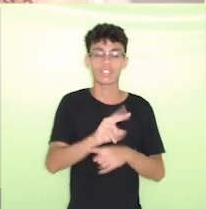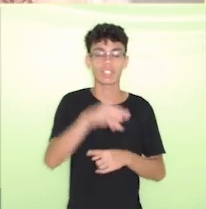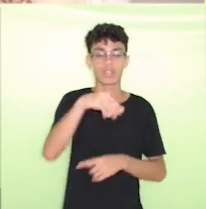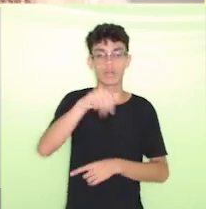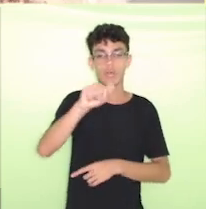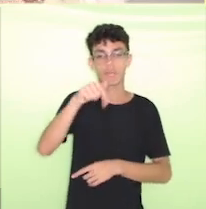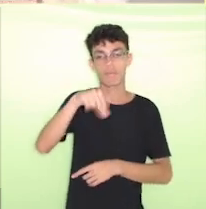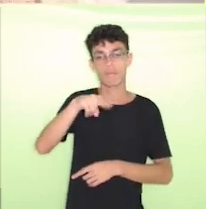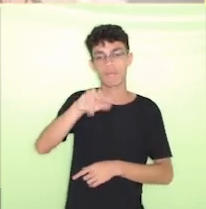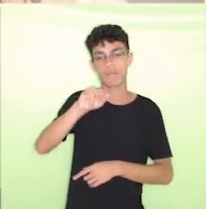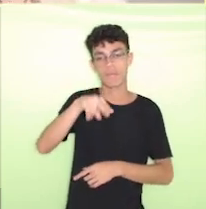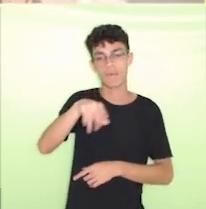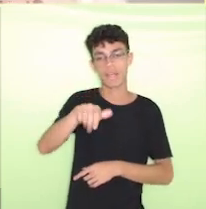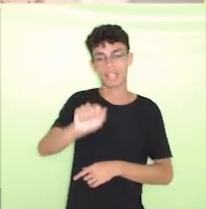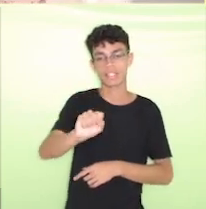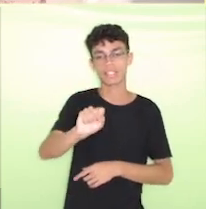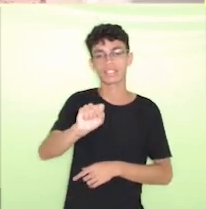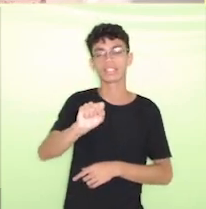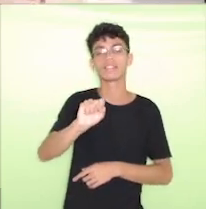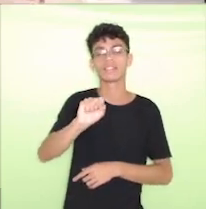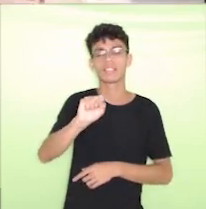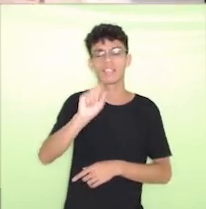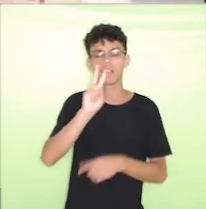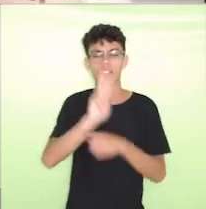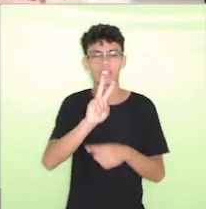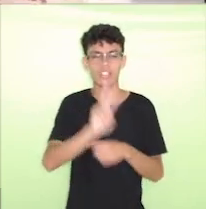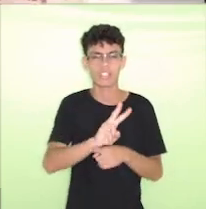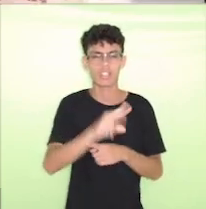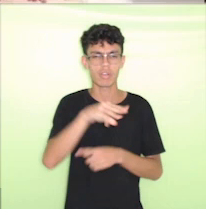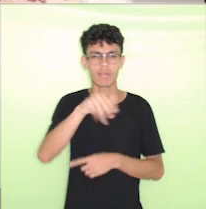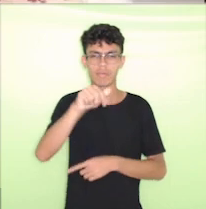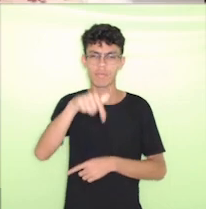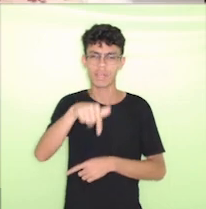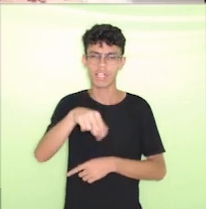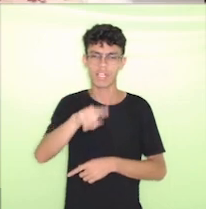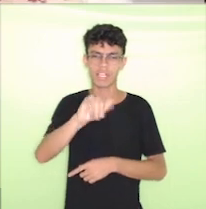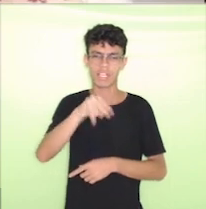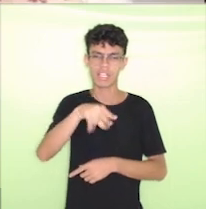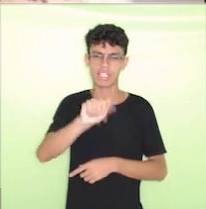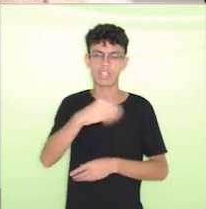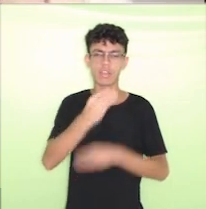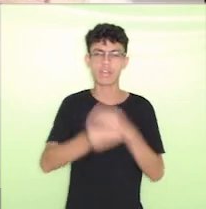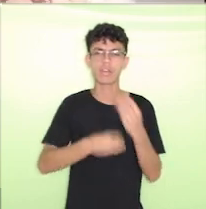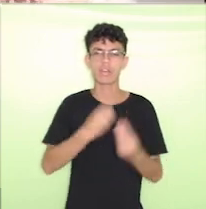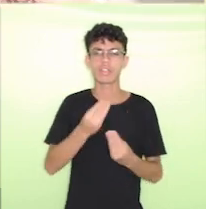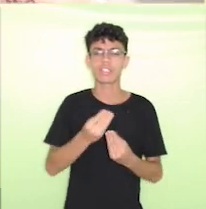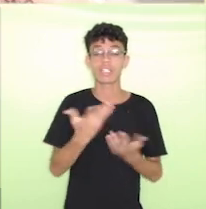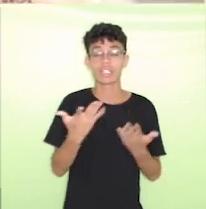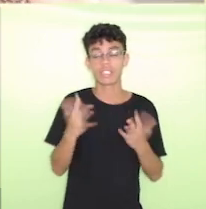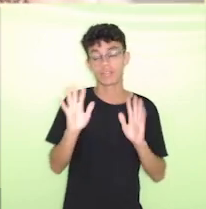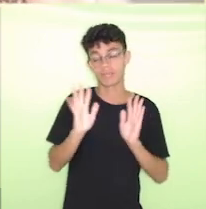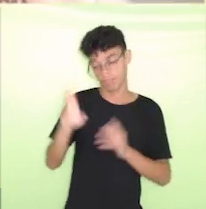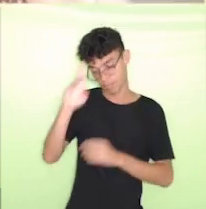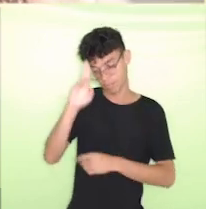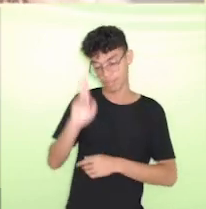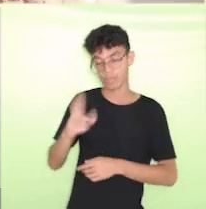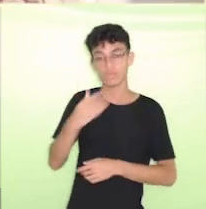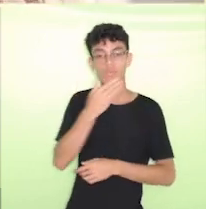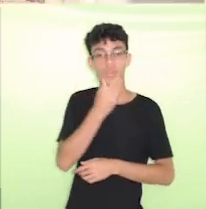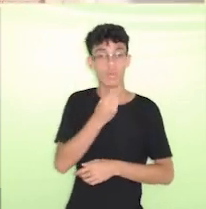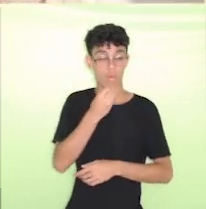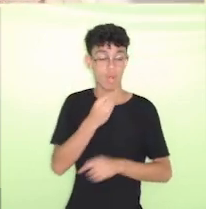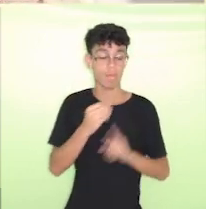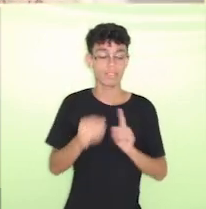máquinas pequenas. Tomava conta de umas máquinas? Como é isso? Era assim, Monsenhor, o homem,